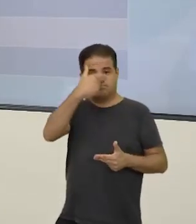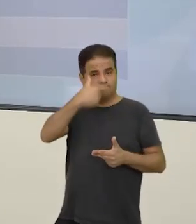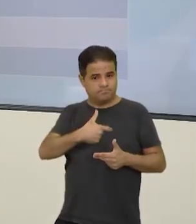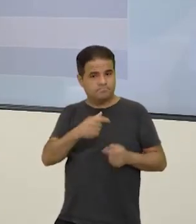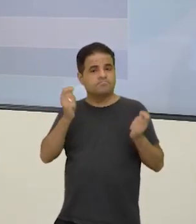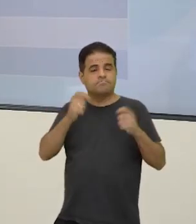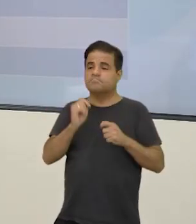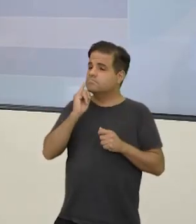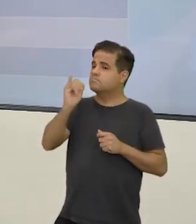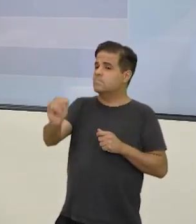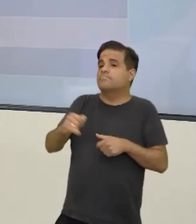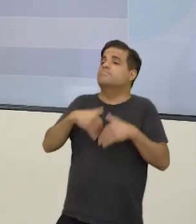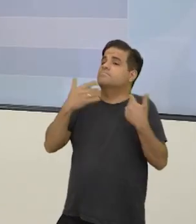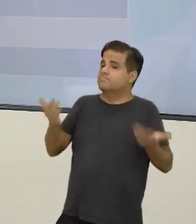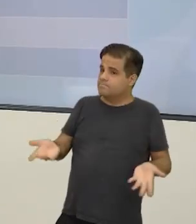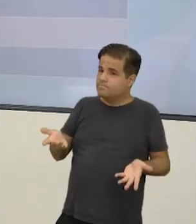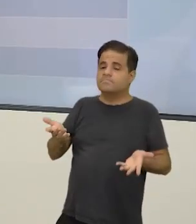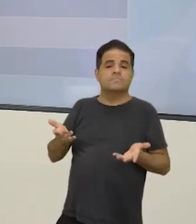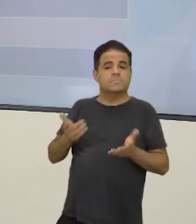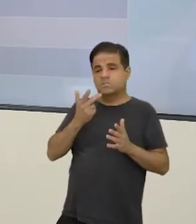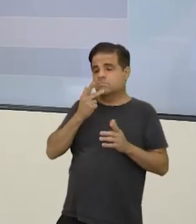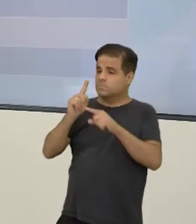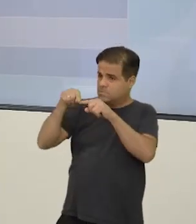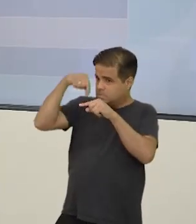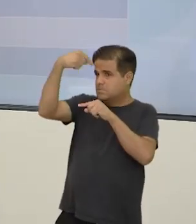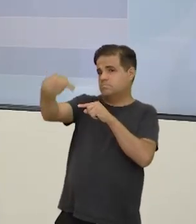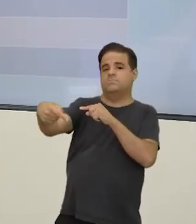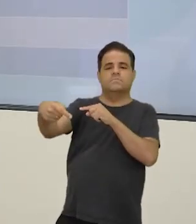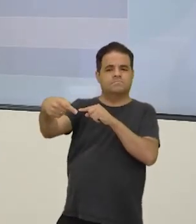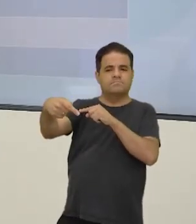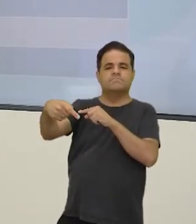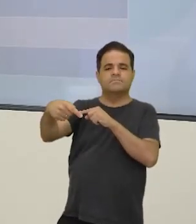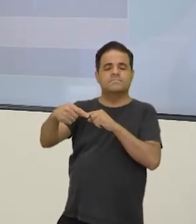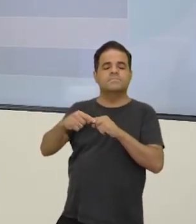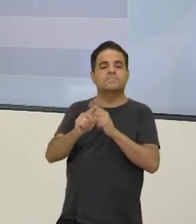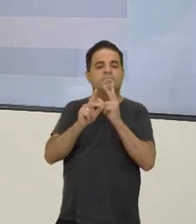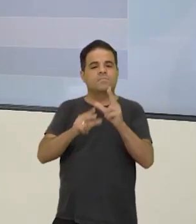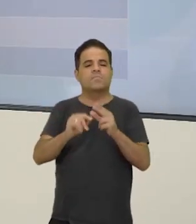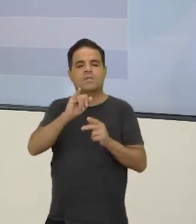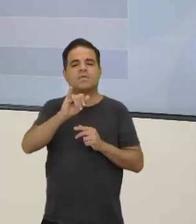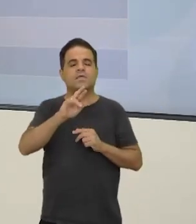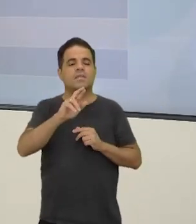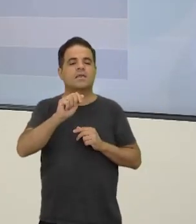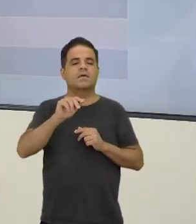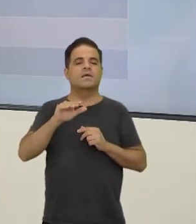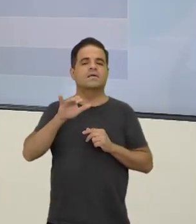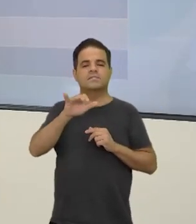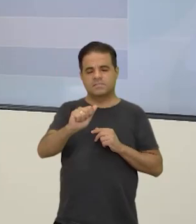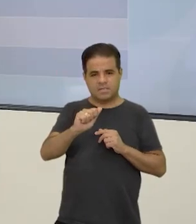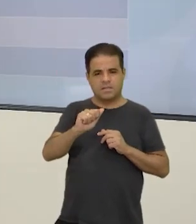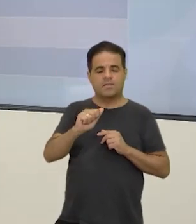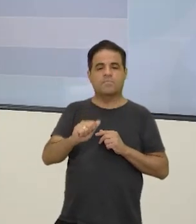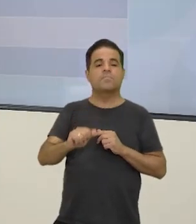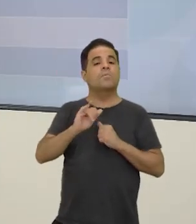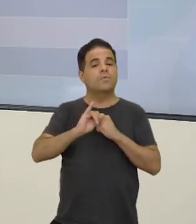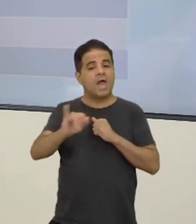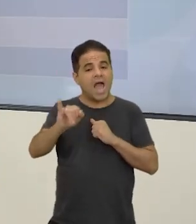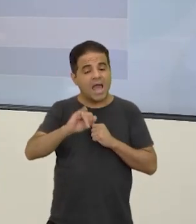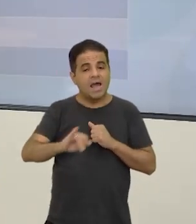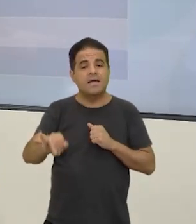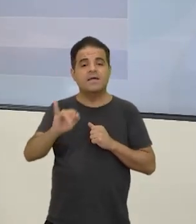o Sherlock Holmes e falo, então, ele fala, não, só vou falar depois. Agora, no caso de Iracema, não. O narrador aí